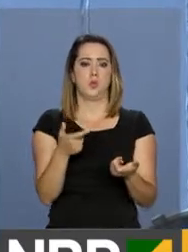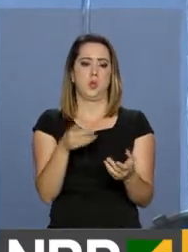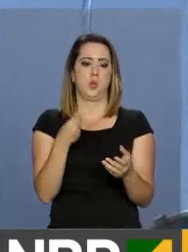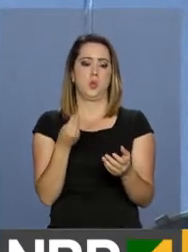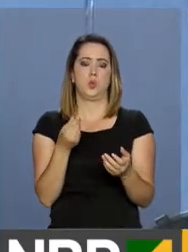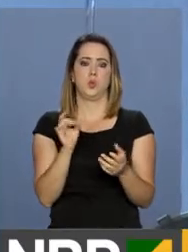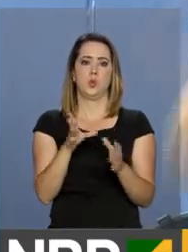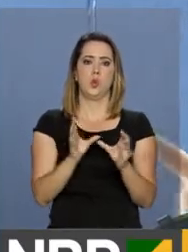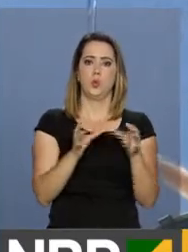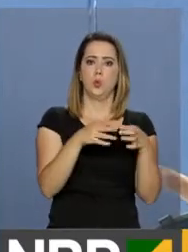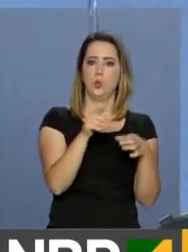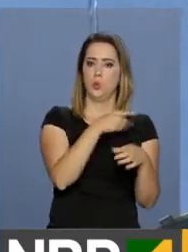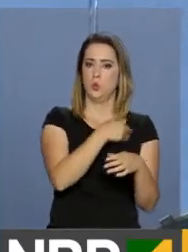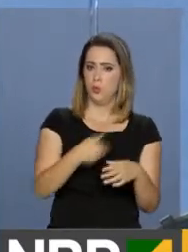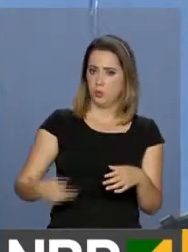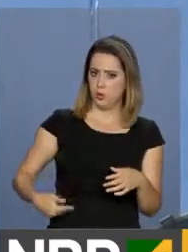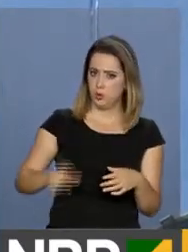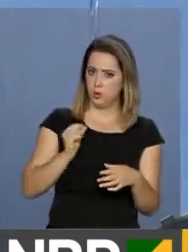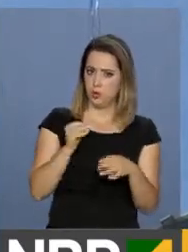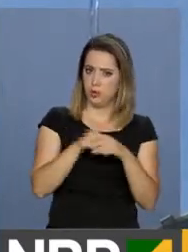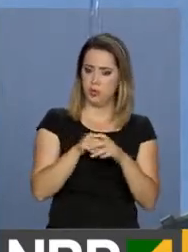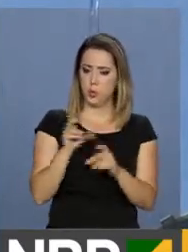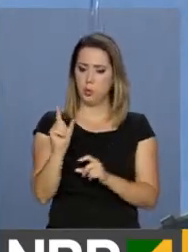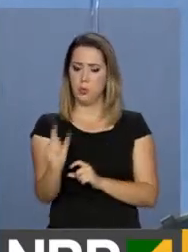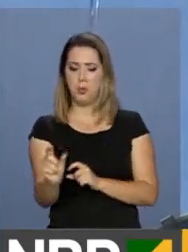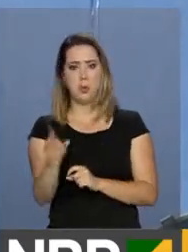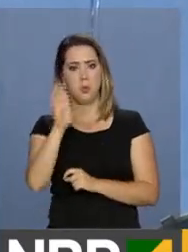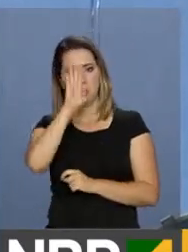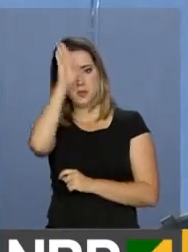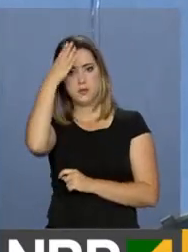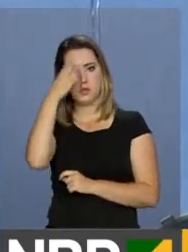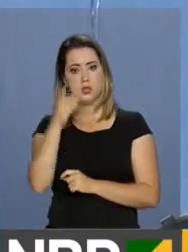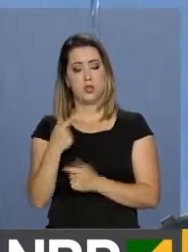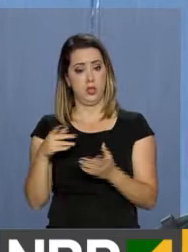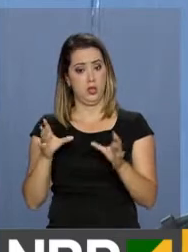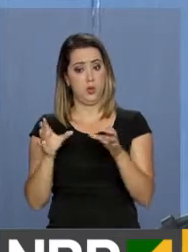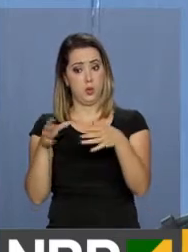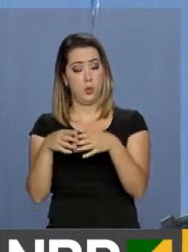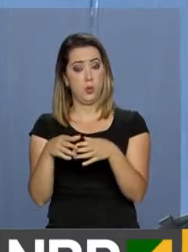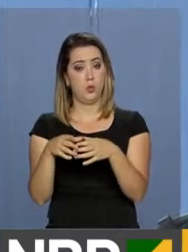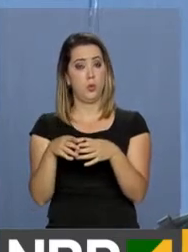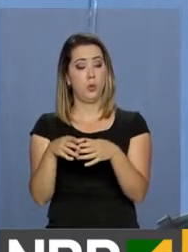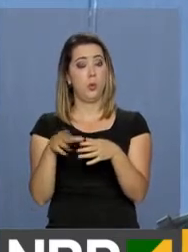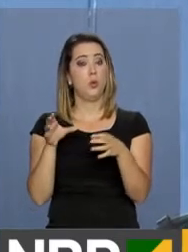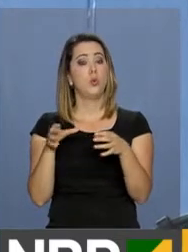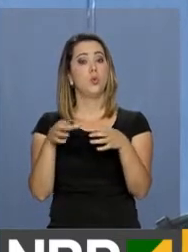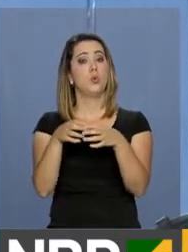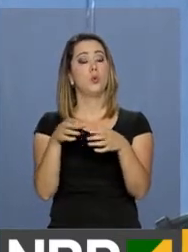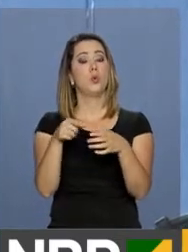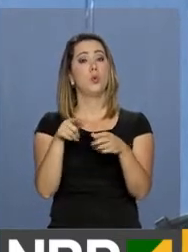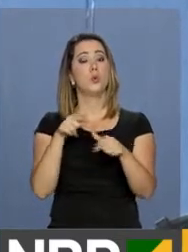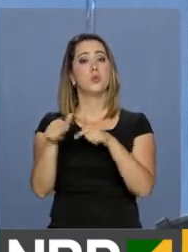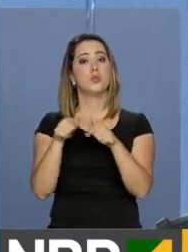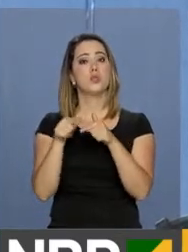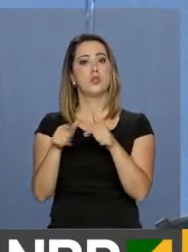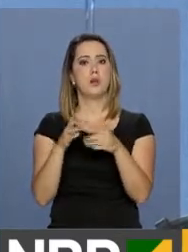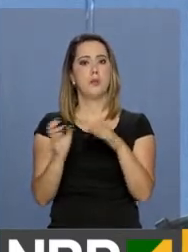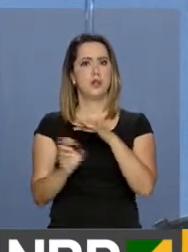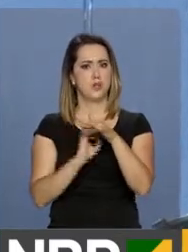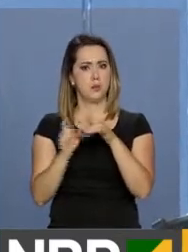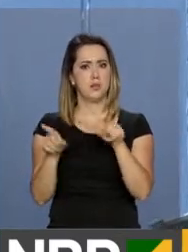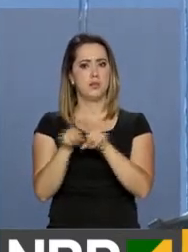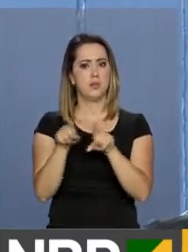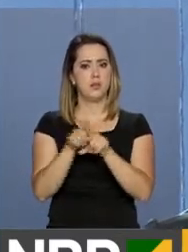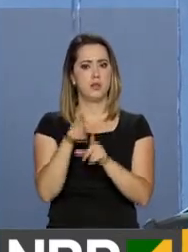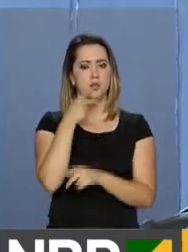no setor público poucos beneficiados e no setor privado também. Quando a gente discute o banco, o BNDES,